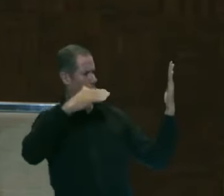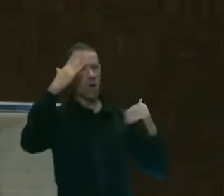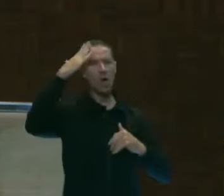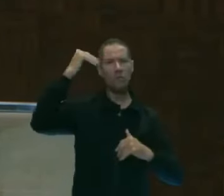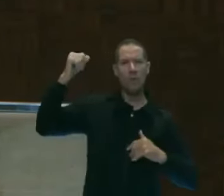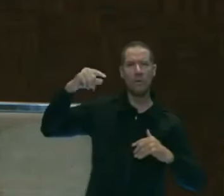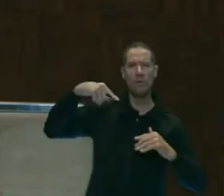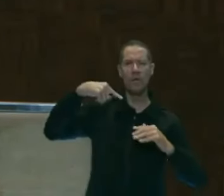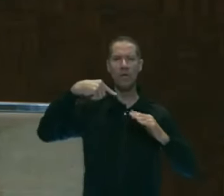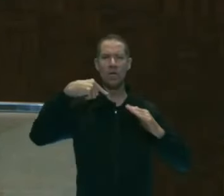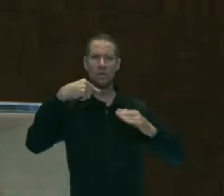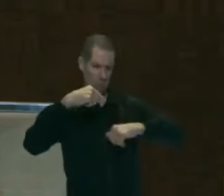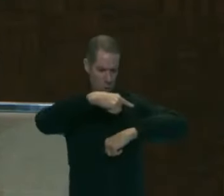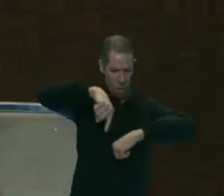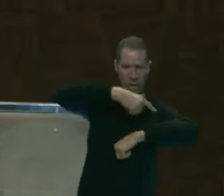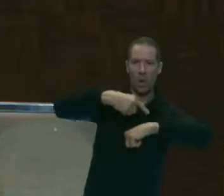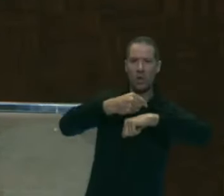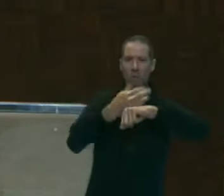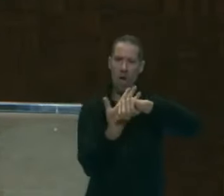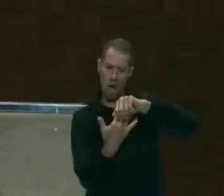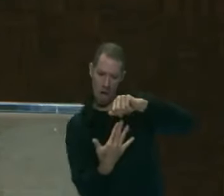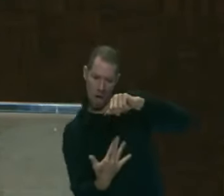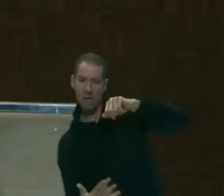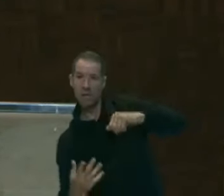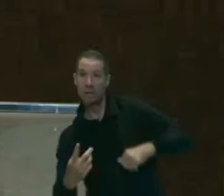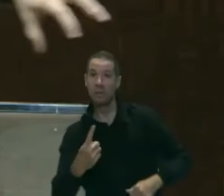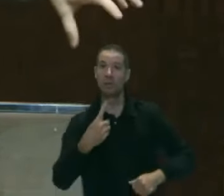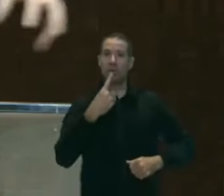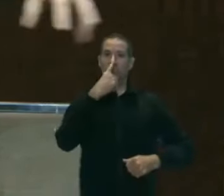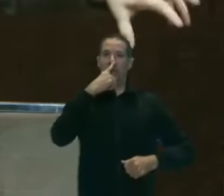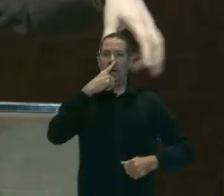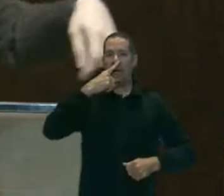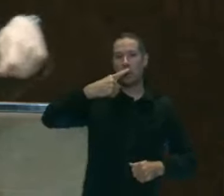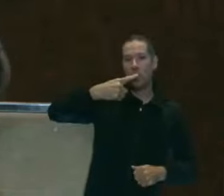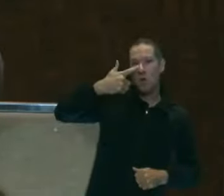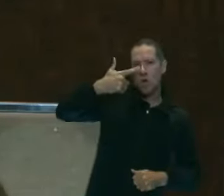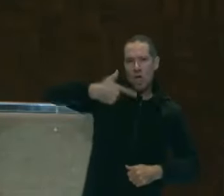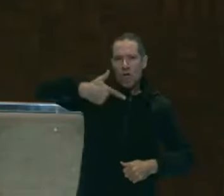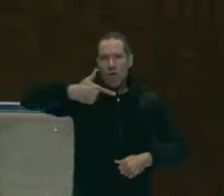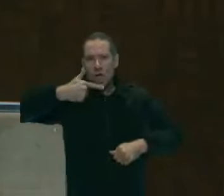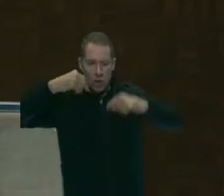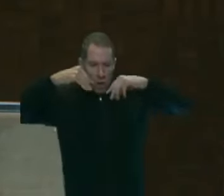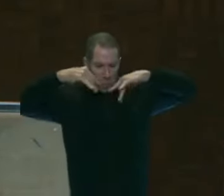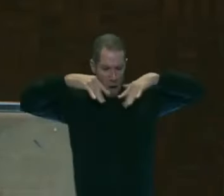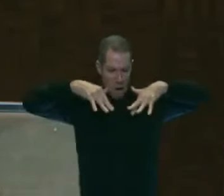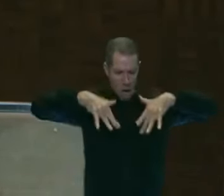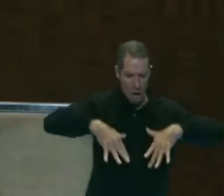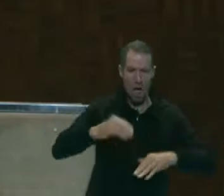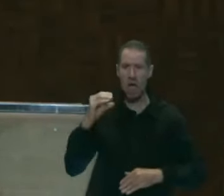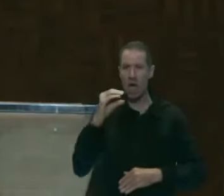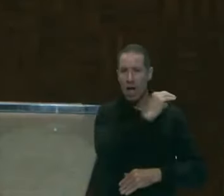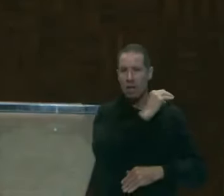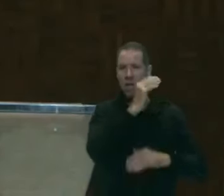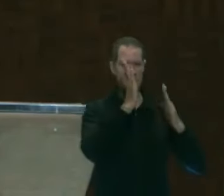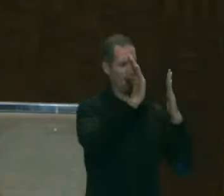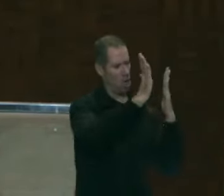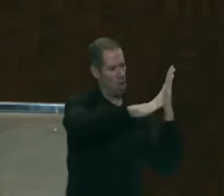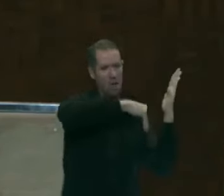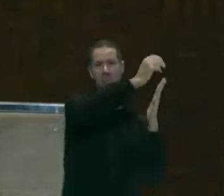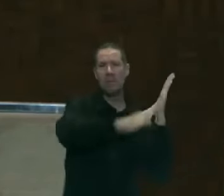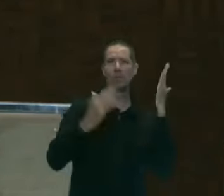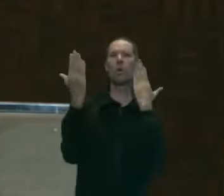dos relógios derretendo? Ele é inspirado quando vê um queijo cambré derretendo e ele faz essa pintura. E eu creio que